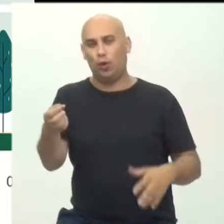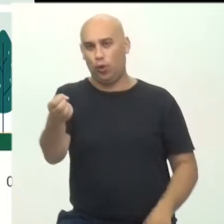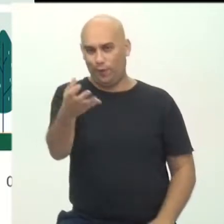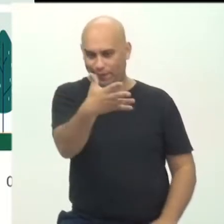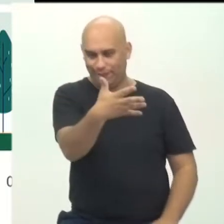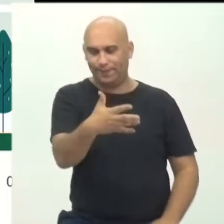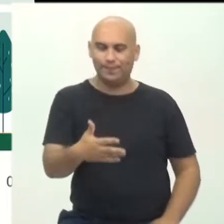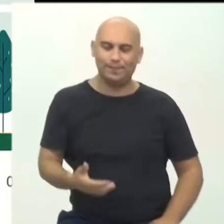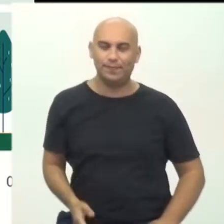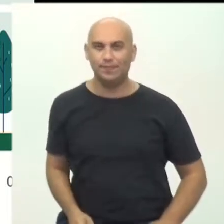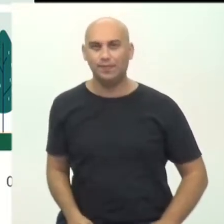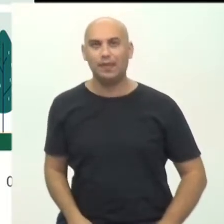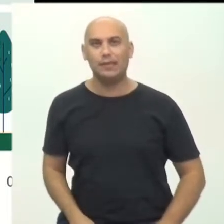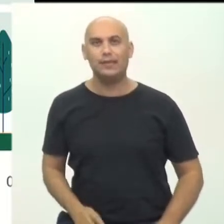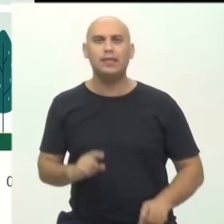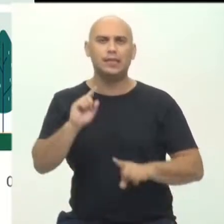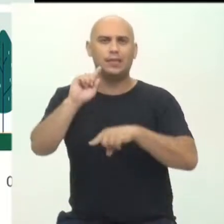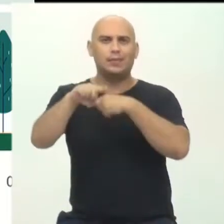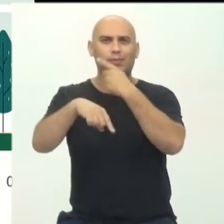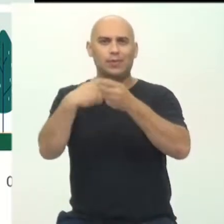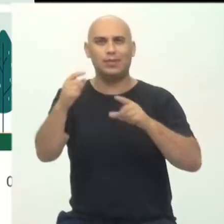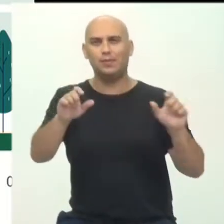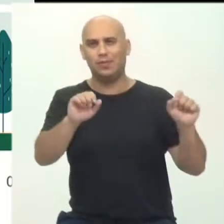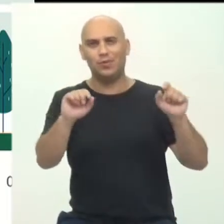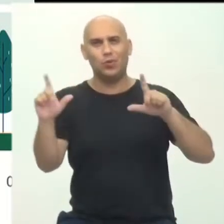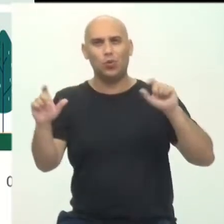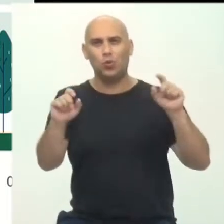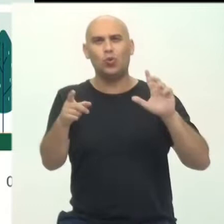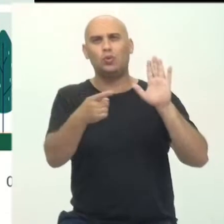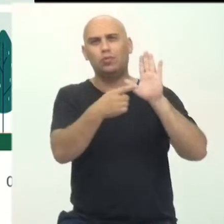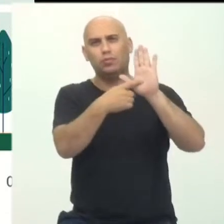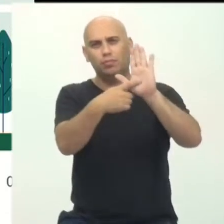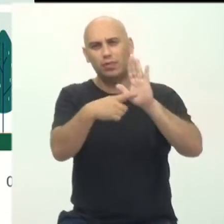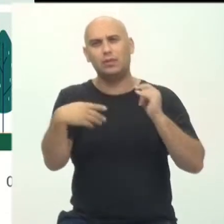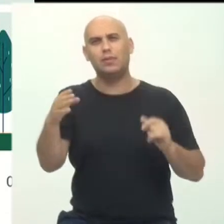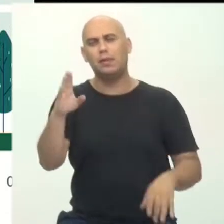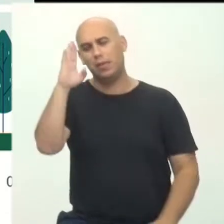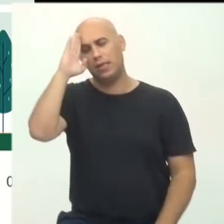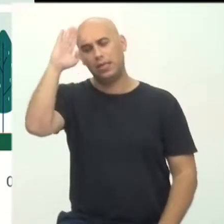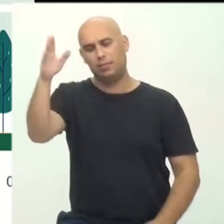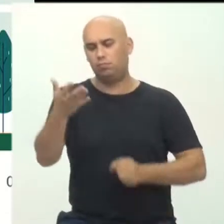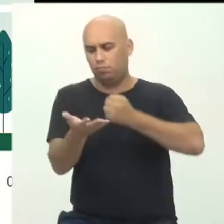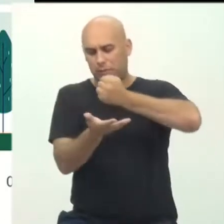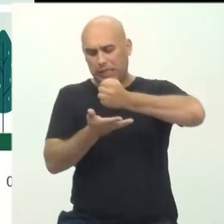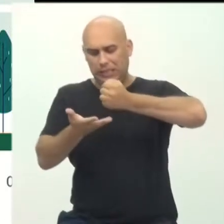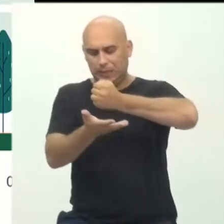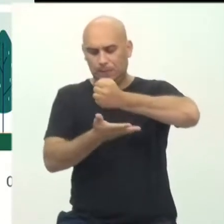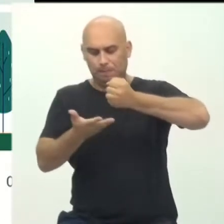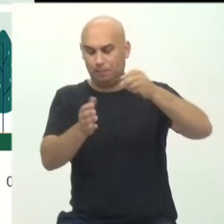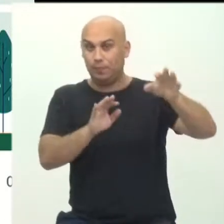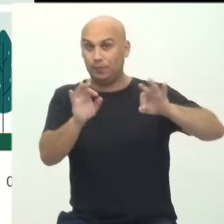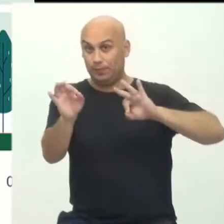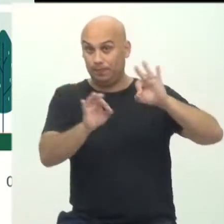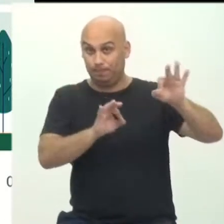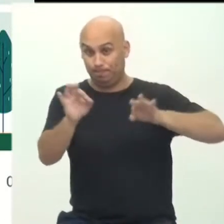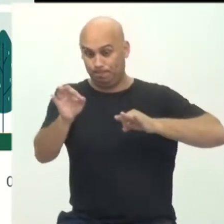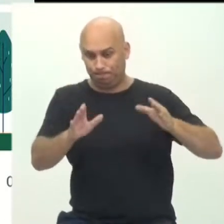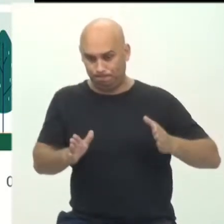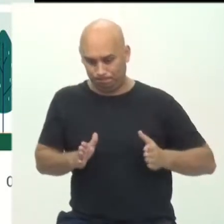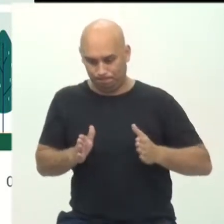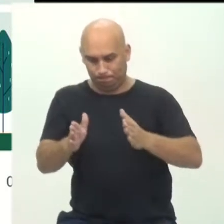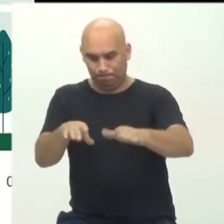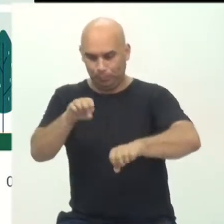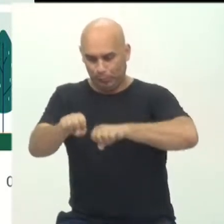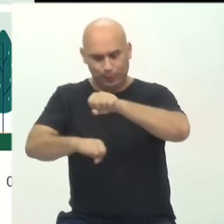atualização. Então, nesse primeiro slide, nós está falando um pouco sobre os princípios básicos do projetar uma ciclovia. Fala